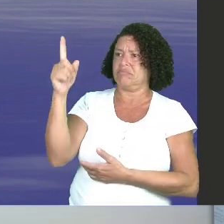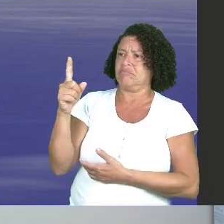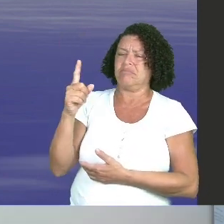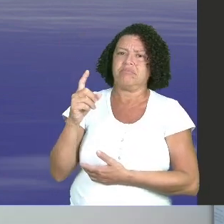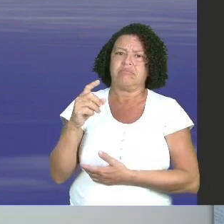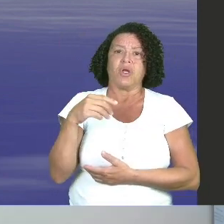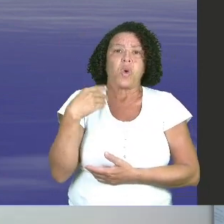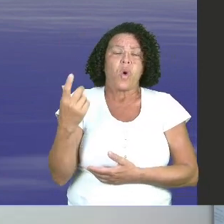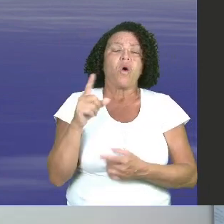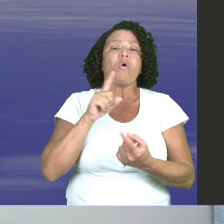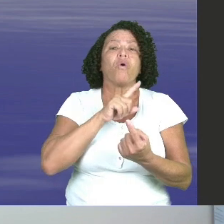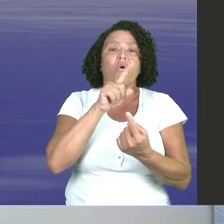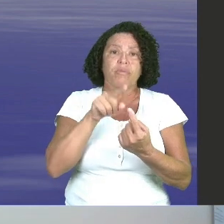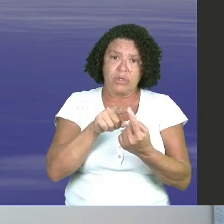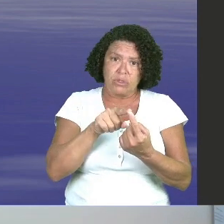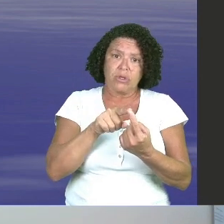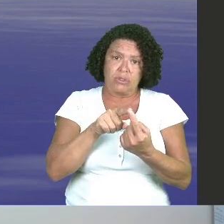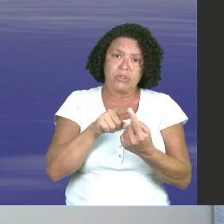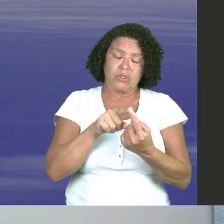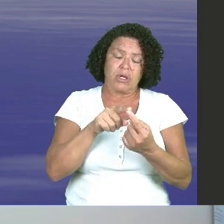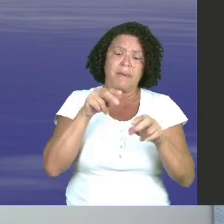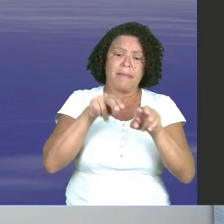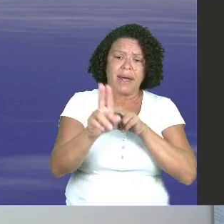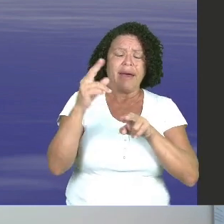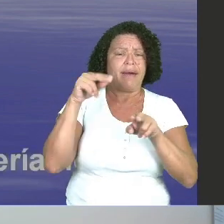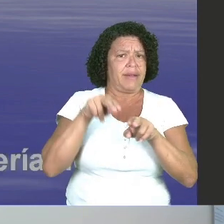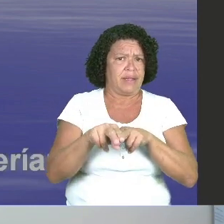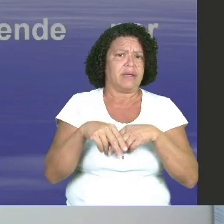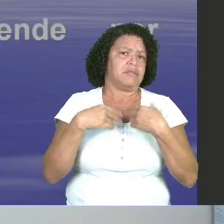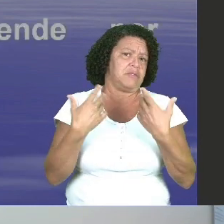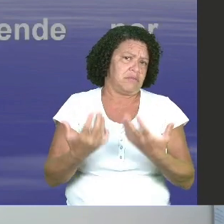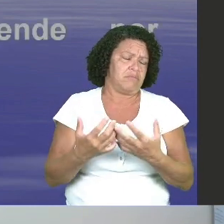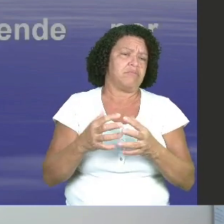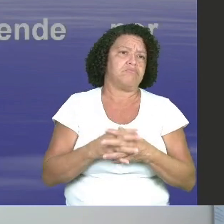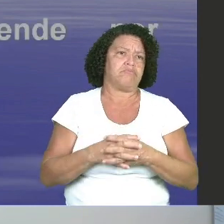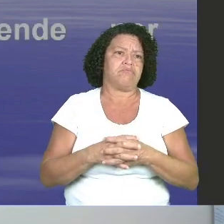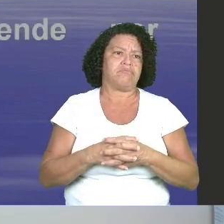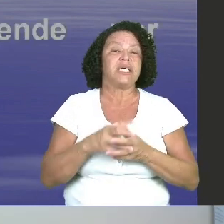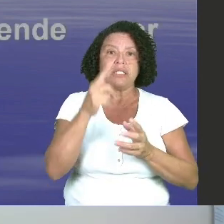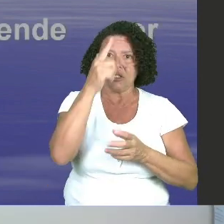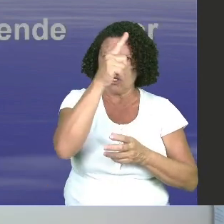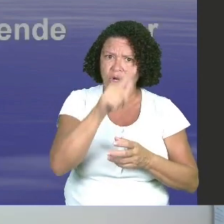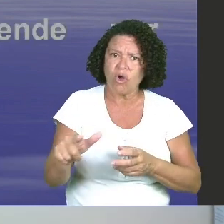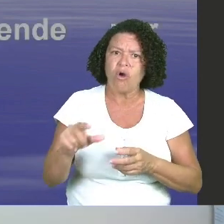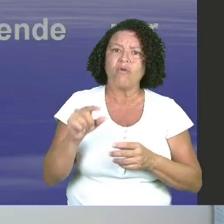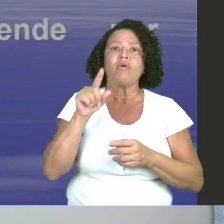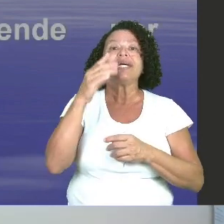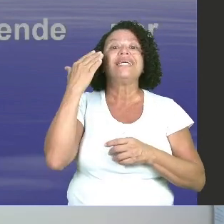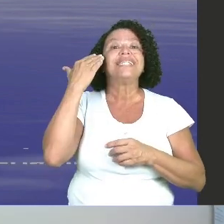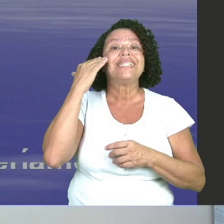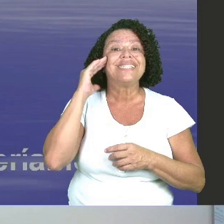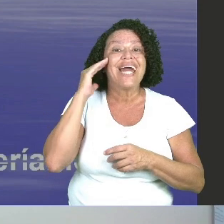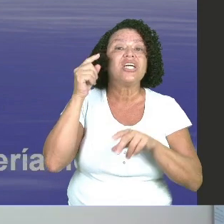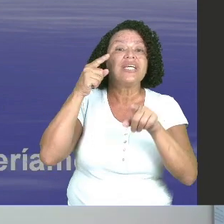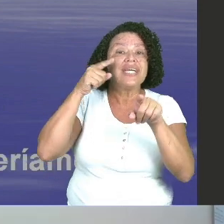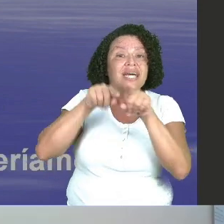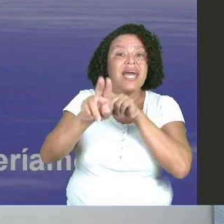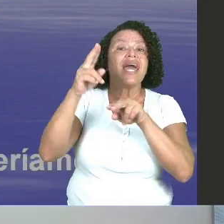Quais são os objetivos da reencarnação? Então, novamente, o que se entende por